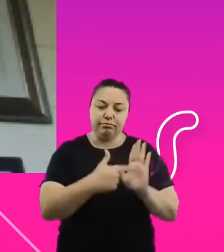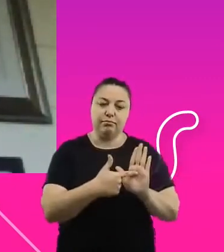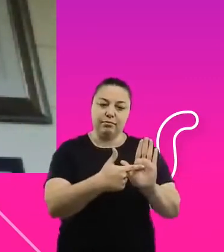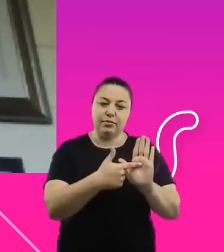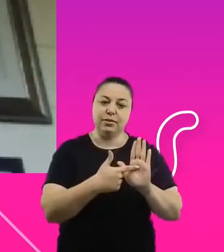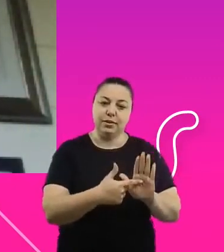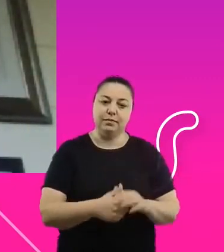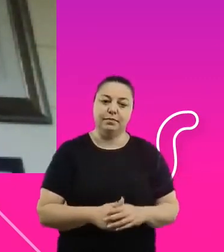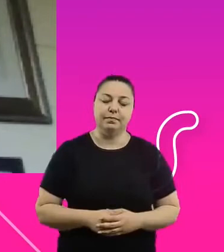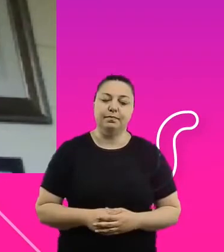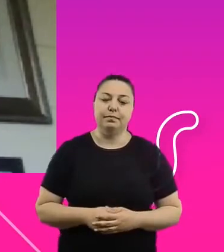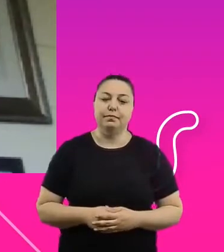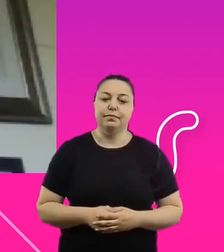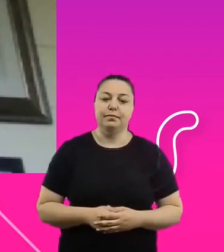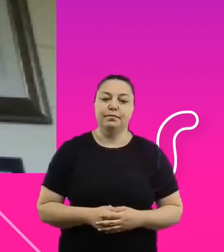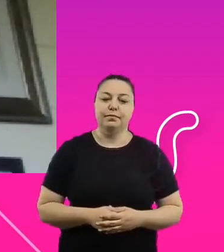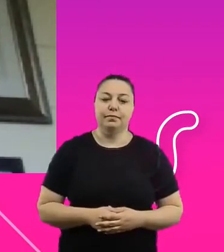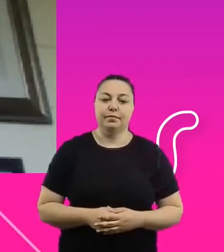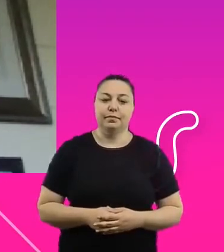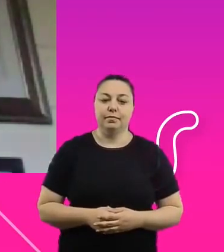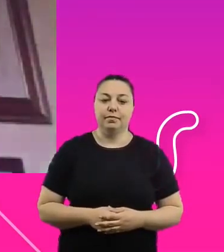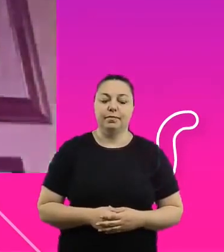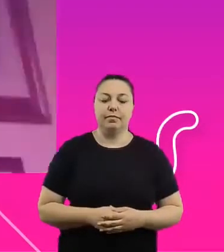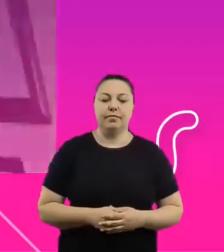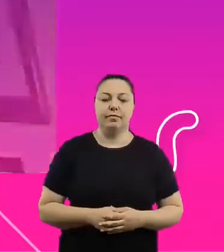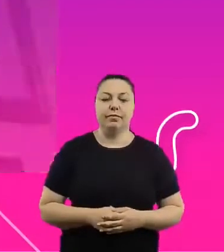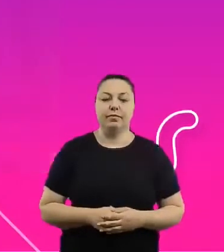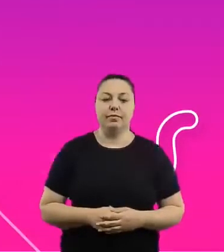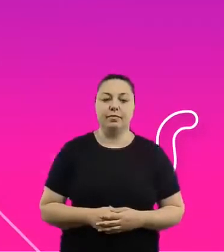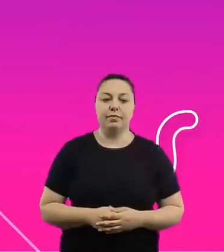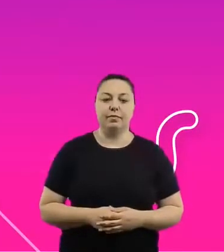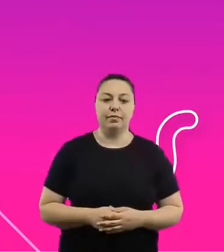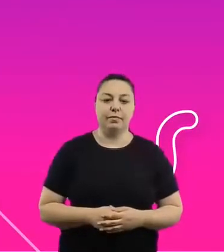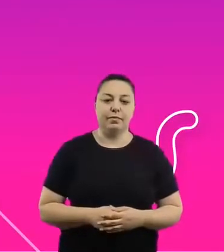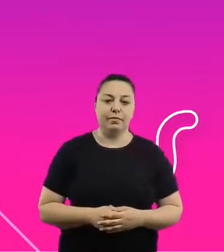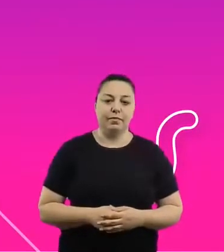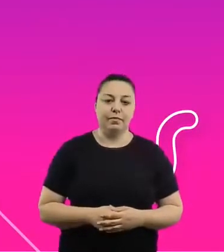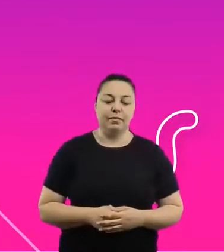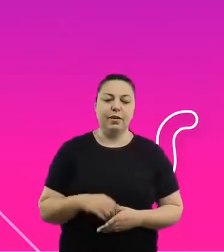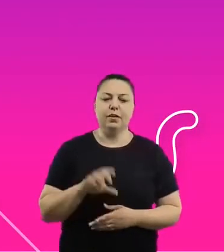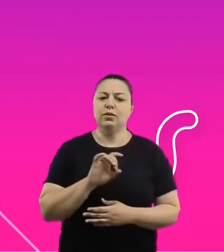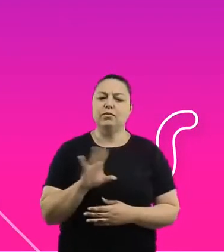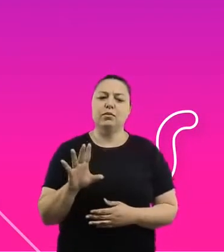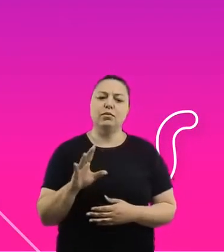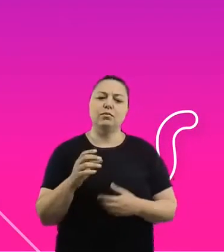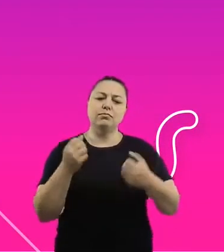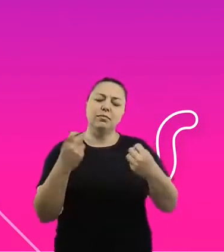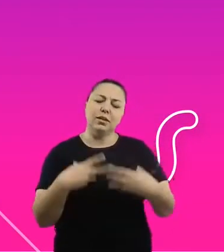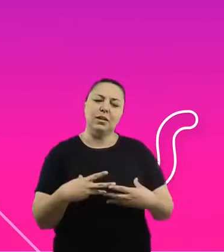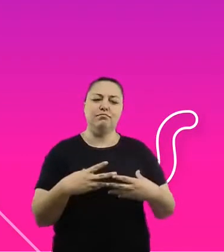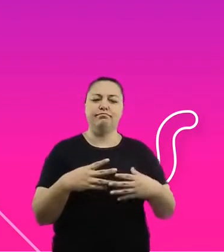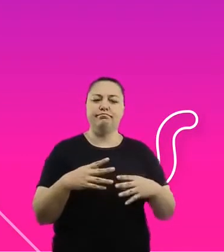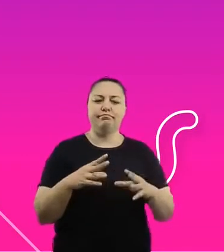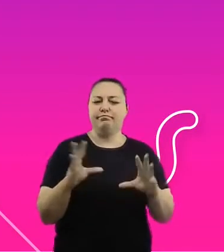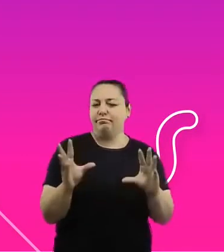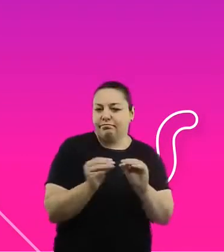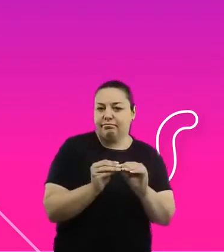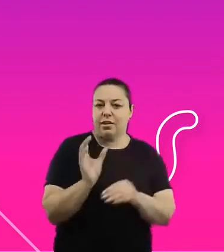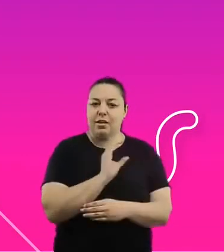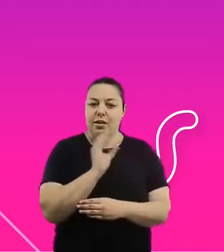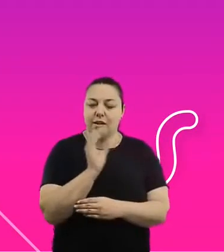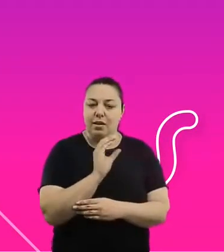Então, só para passar rapidamente aqui sobre a agenda, tá? Vou fazer uma apresentação rápida, trazer alguns